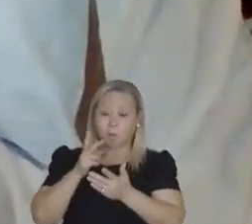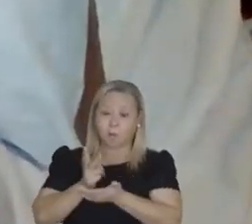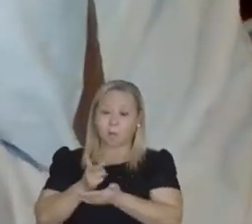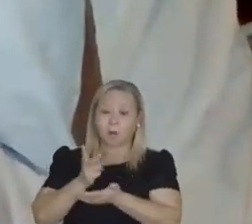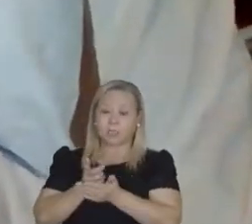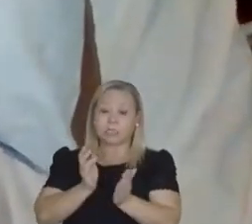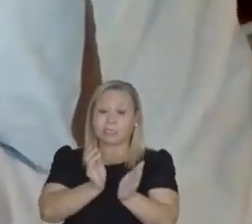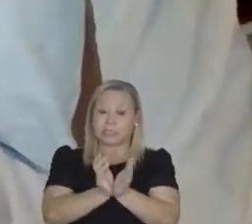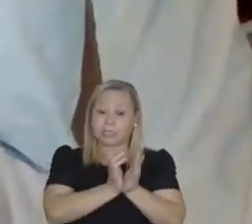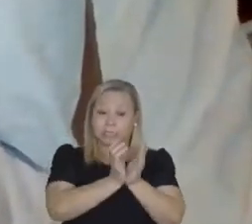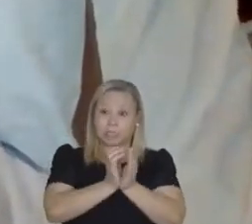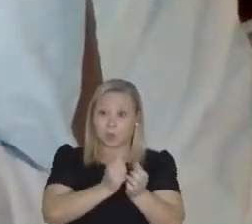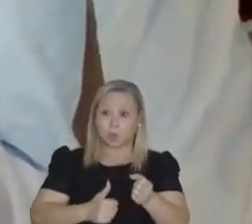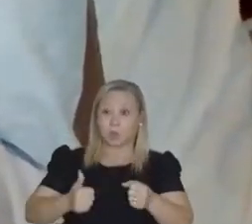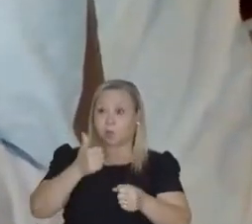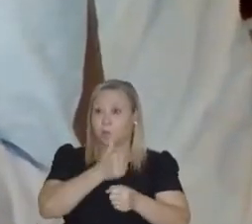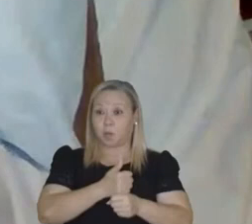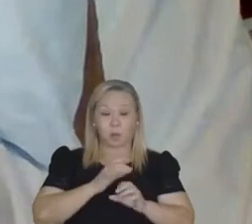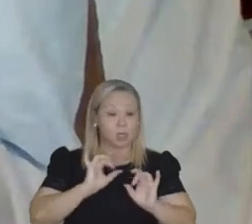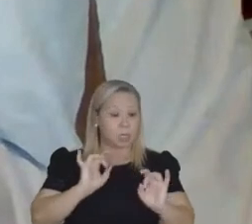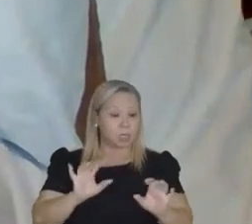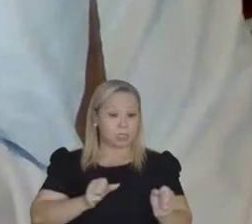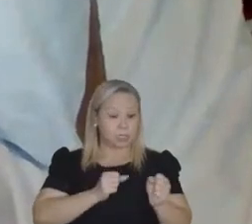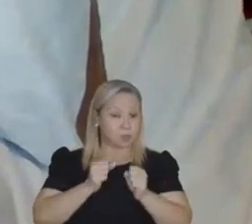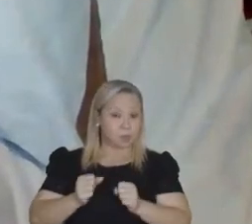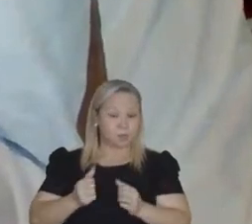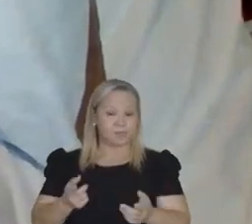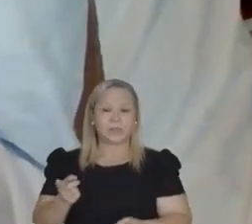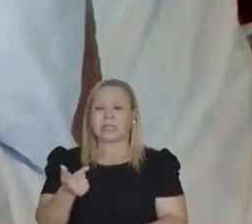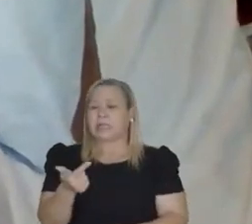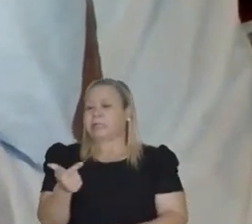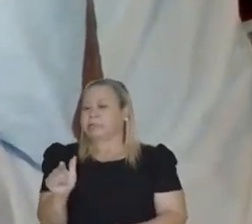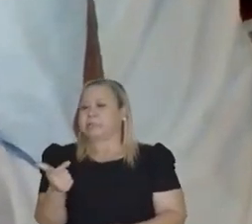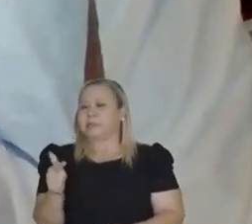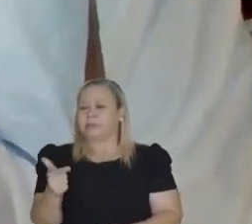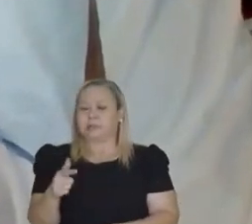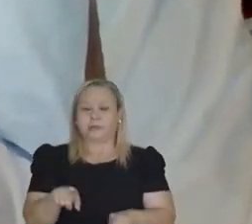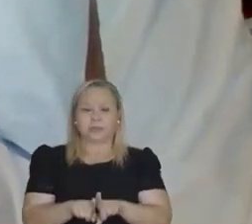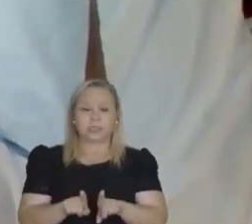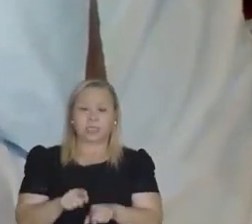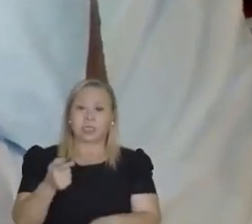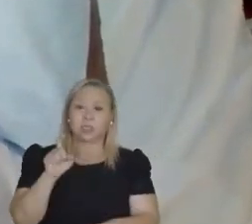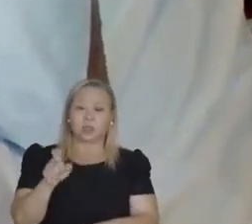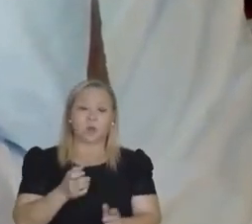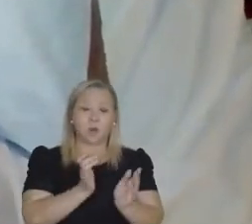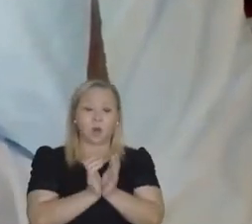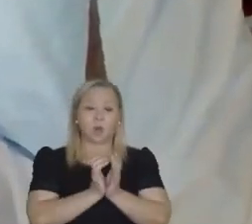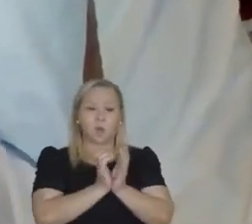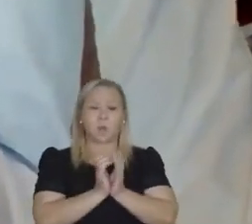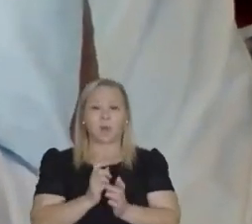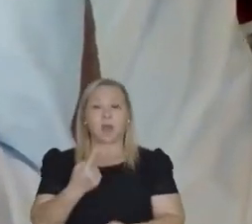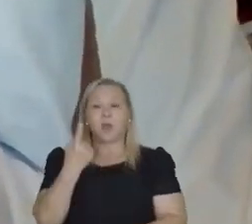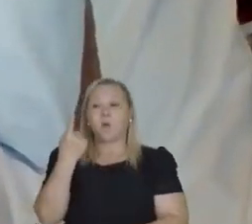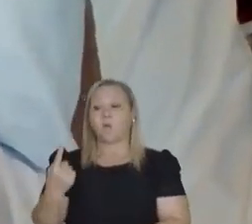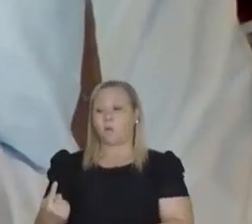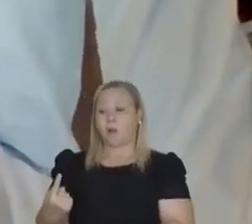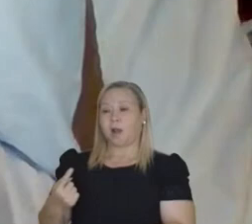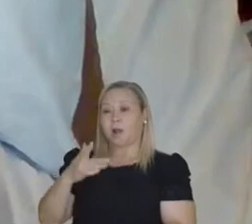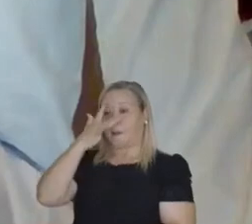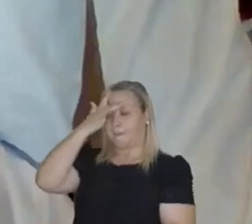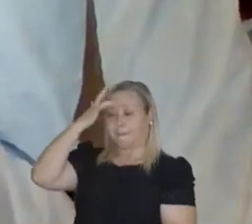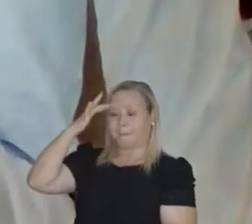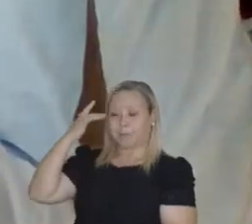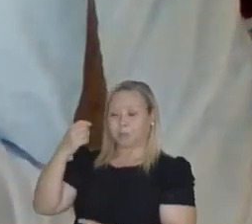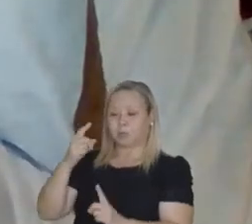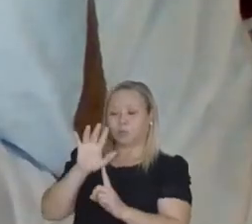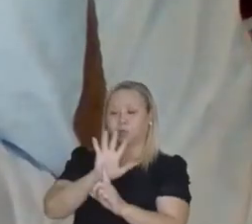no poder, que também não é um grupo, é uma pessoa, né, rodeada de pessoas, cada